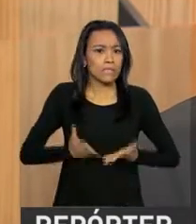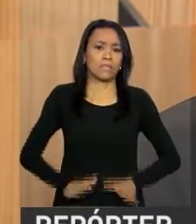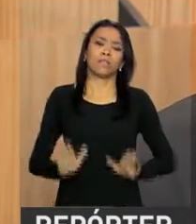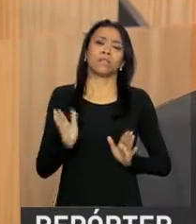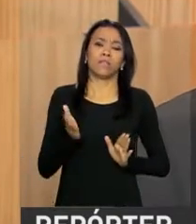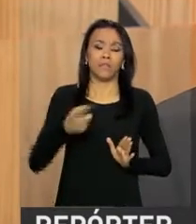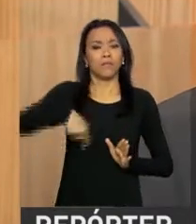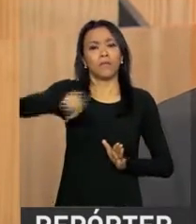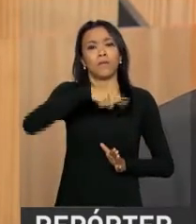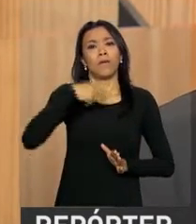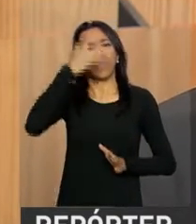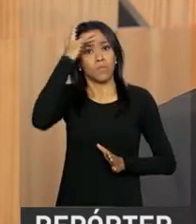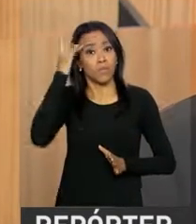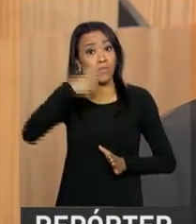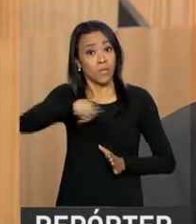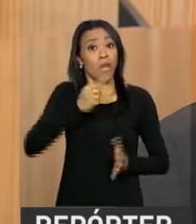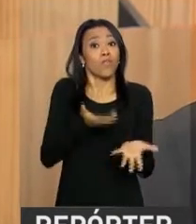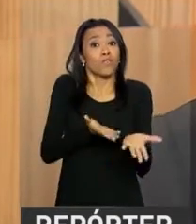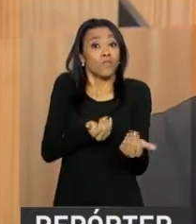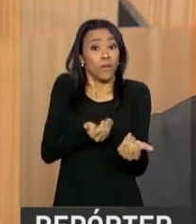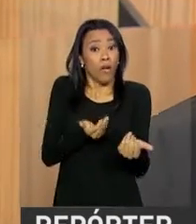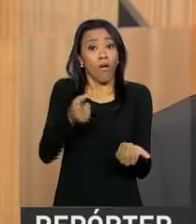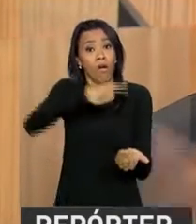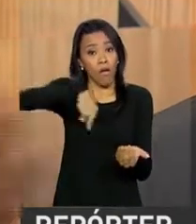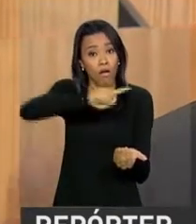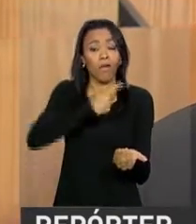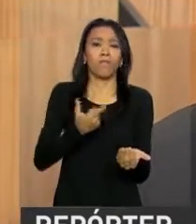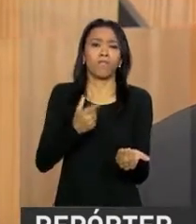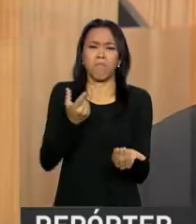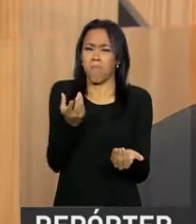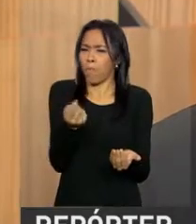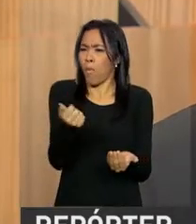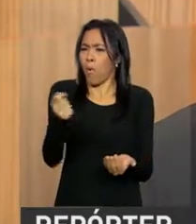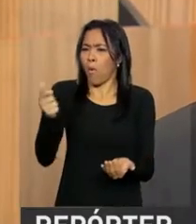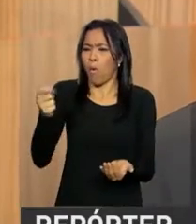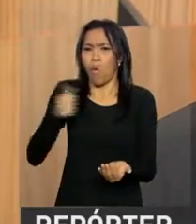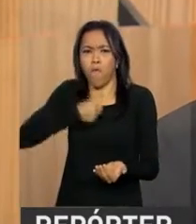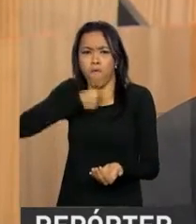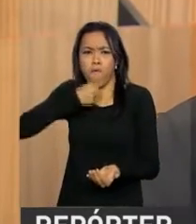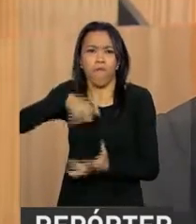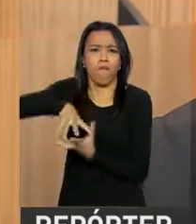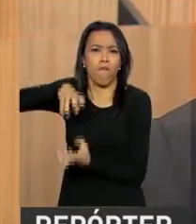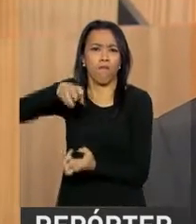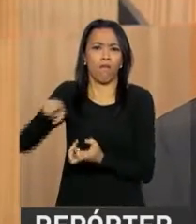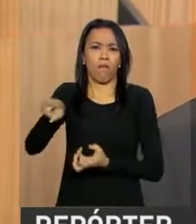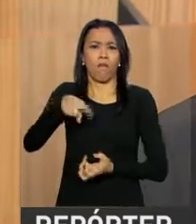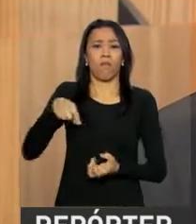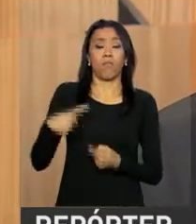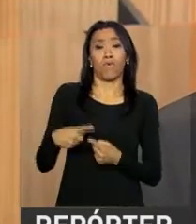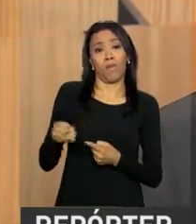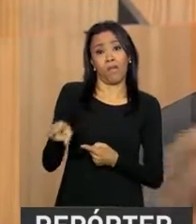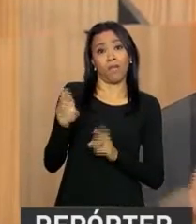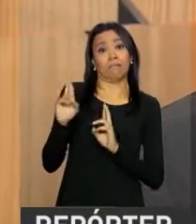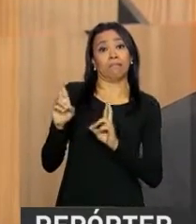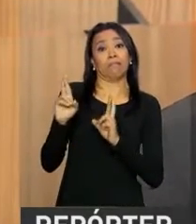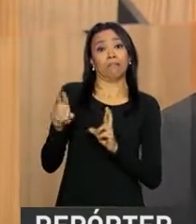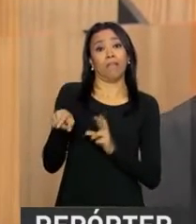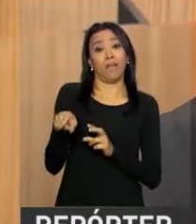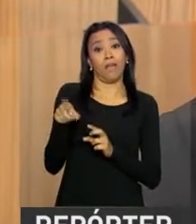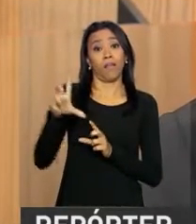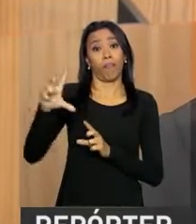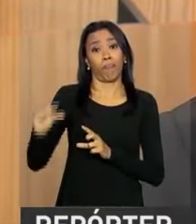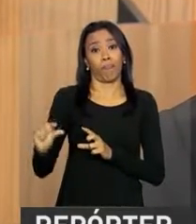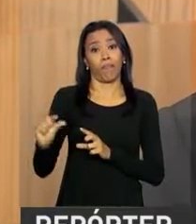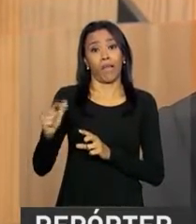população era predominante a jovem havia muito poucos velhos porque a esperança de vida das pessoas era muito